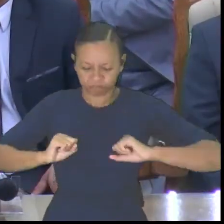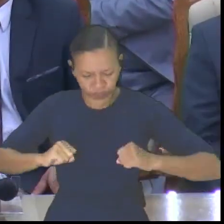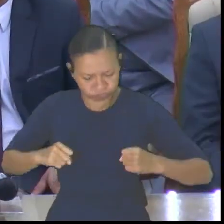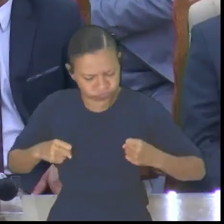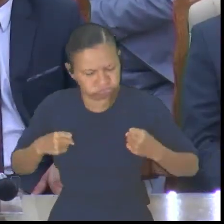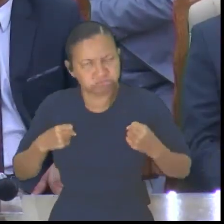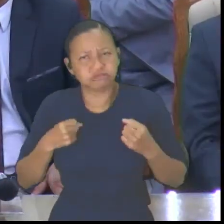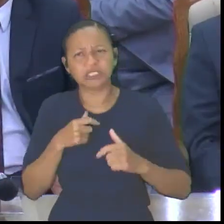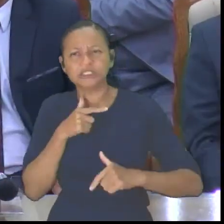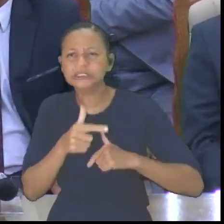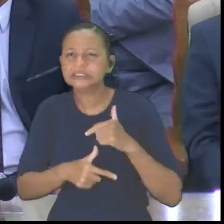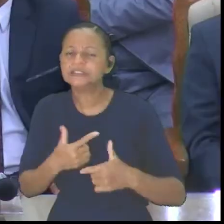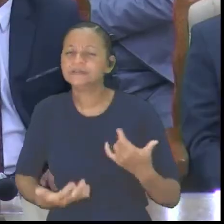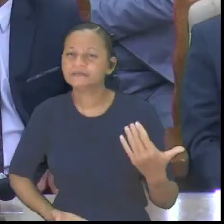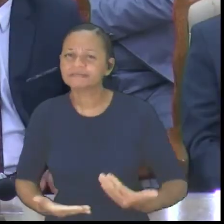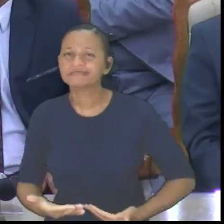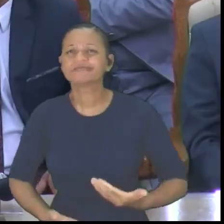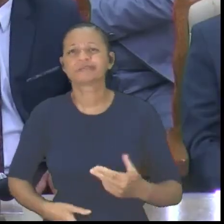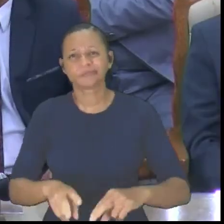almas.